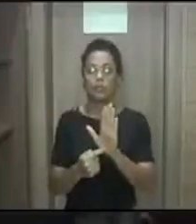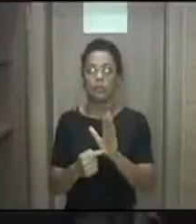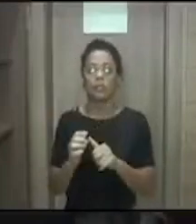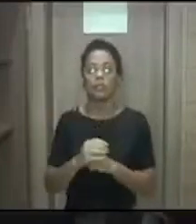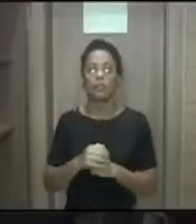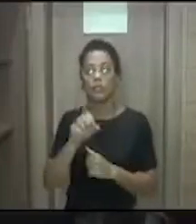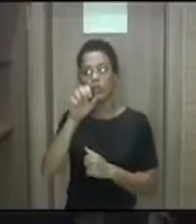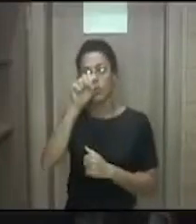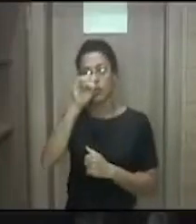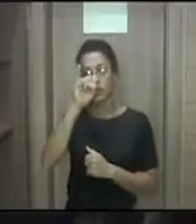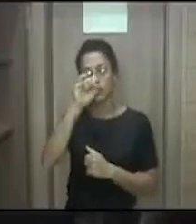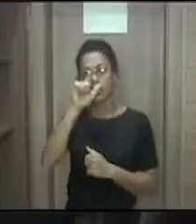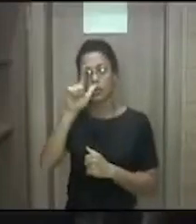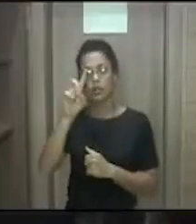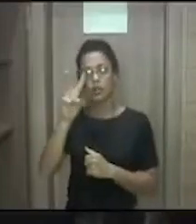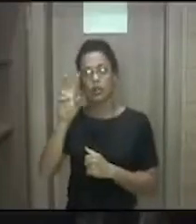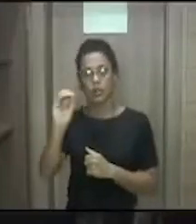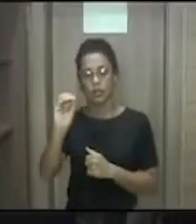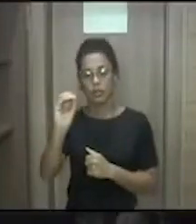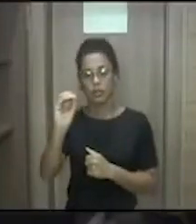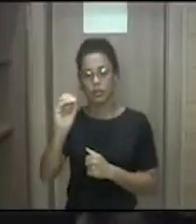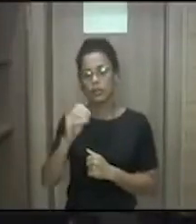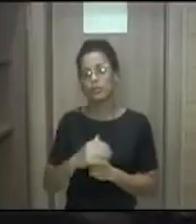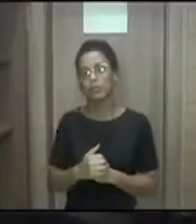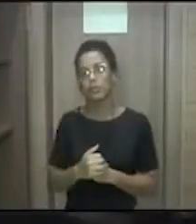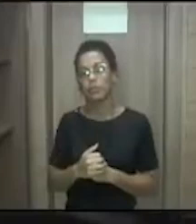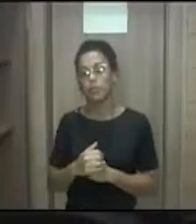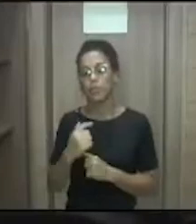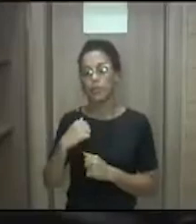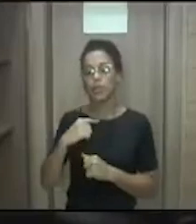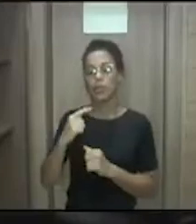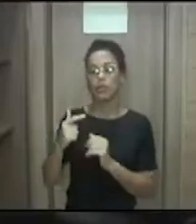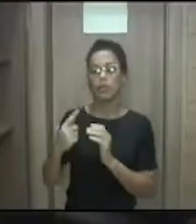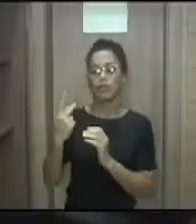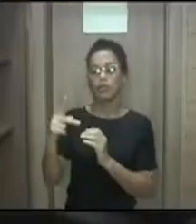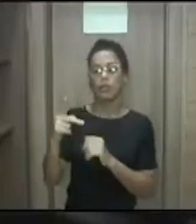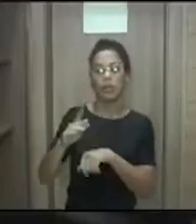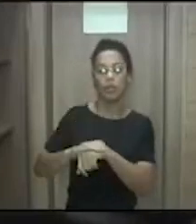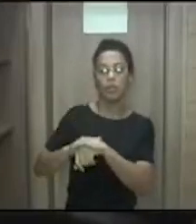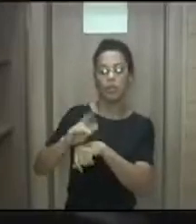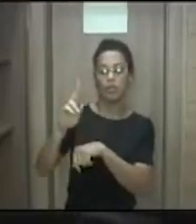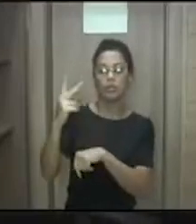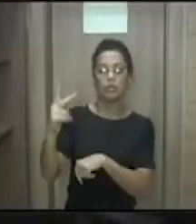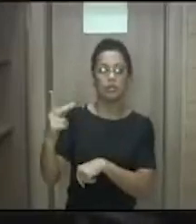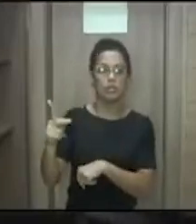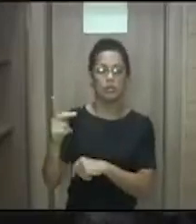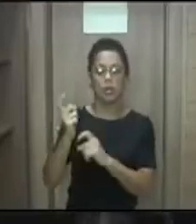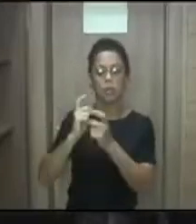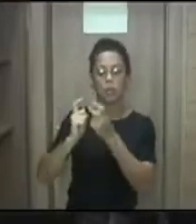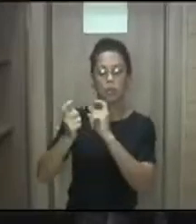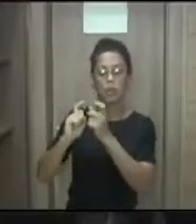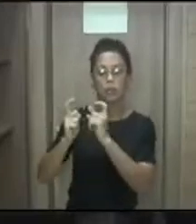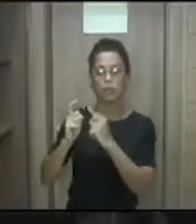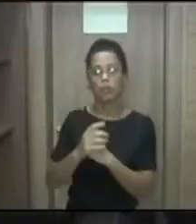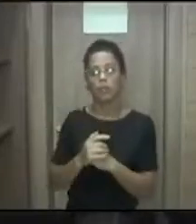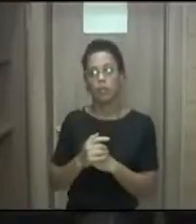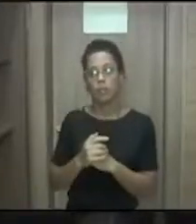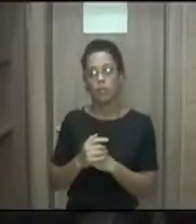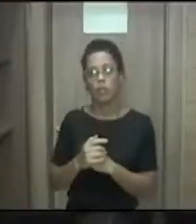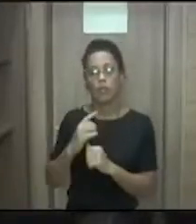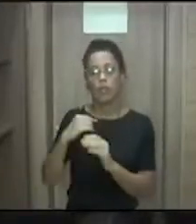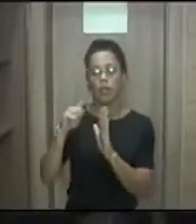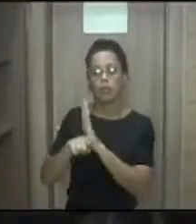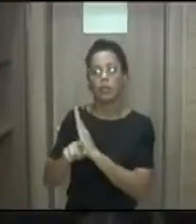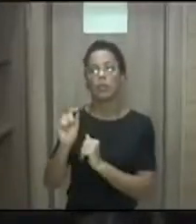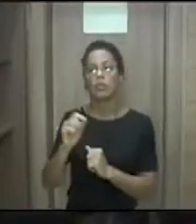Silveira, que é administrador e também técnico em prótese, teve um papel importante dialogando com os proprietários do laboratório, porque a pergunta era: